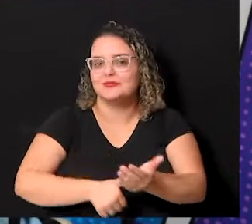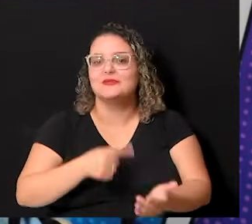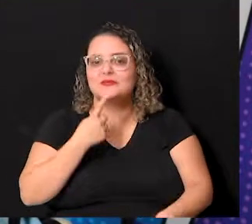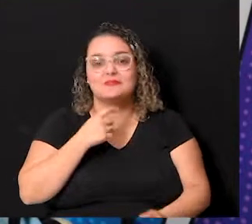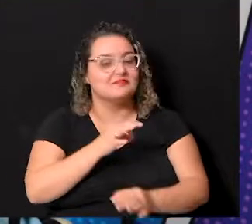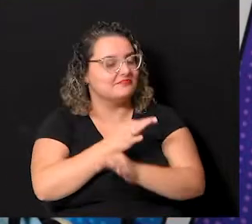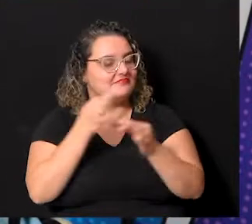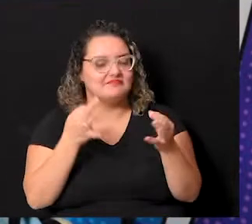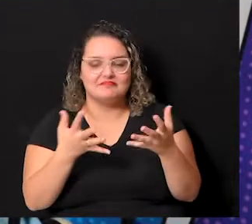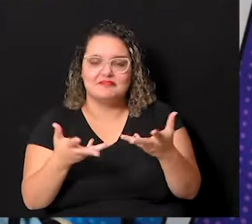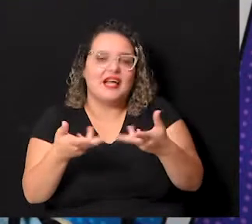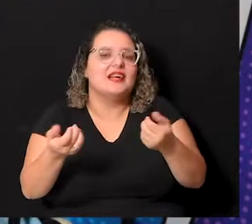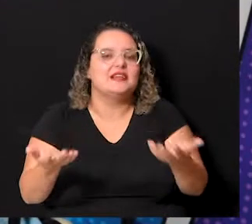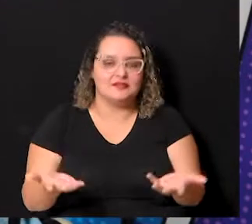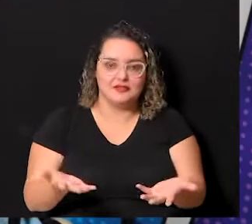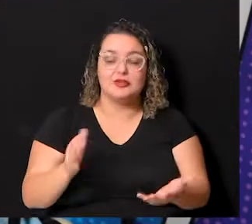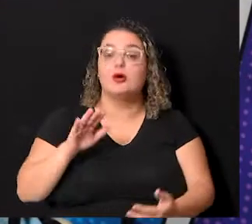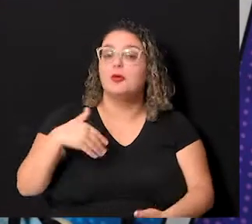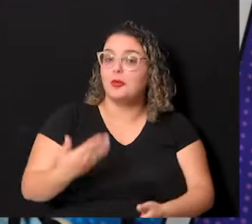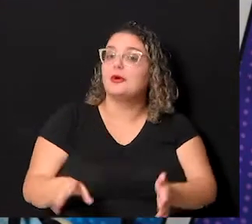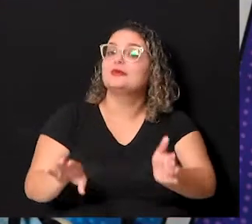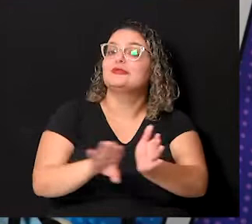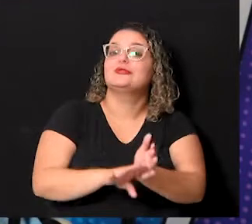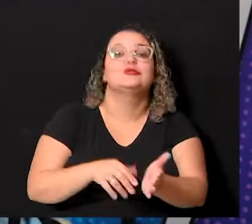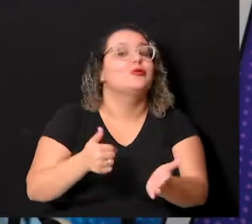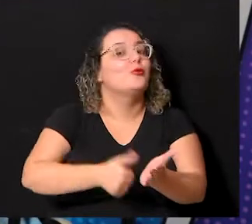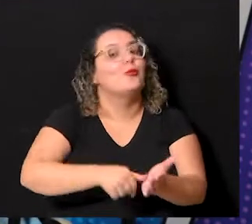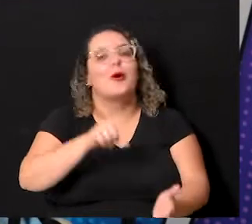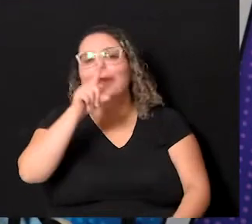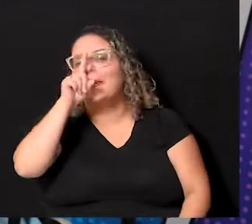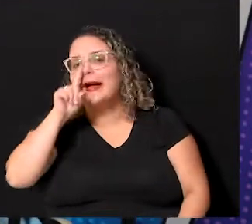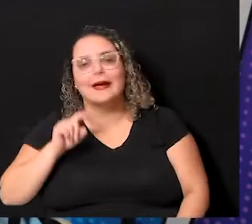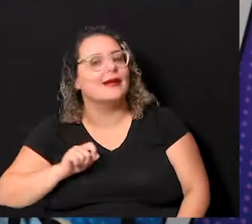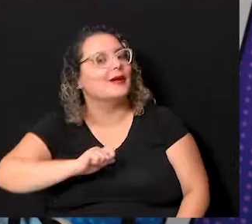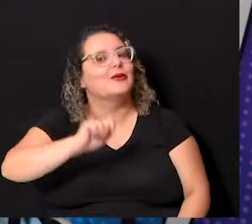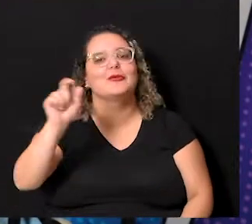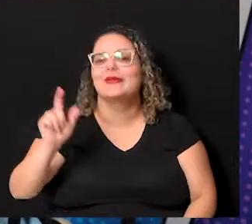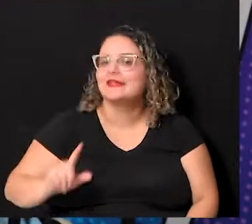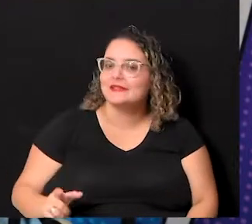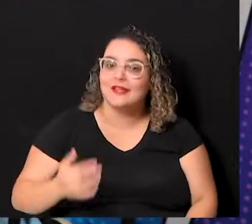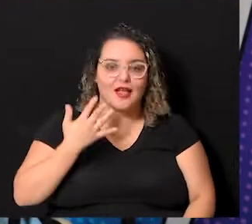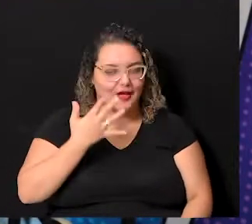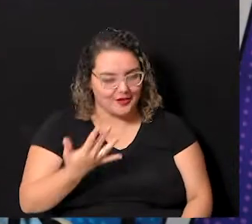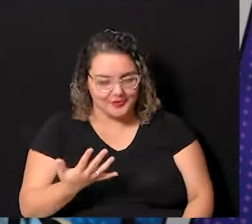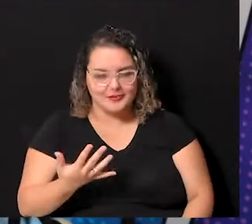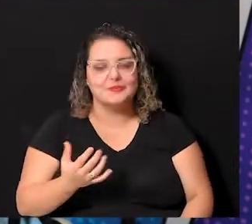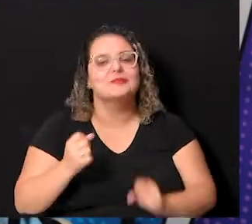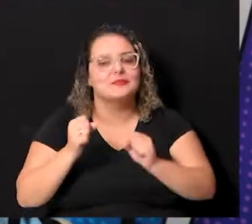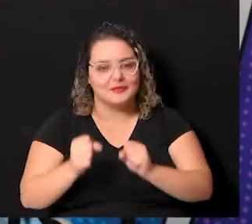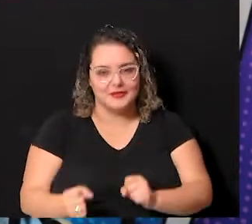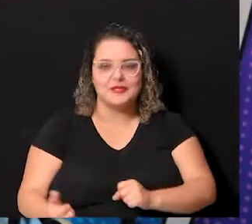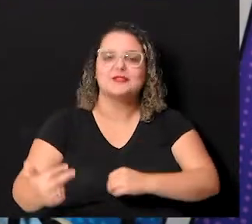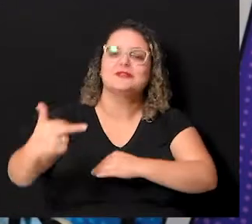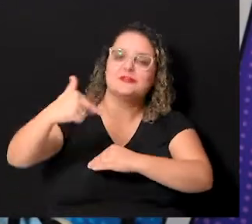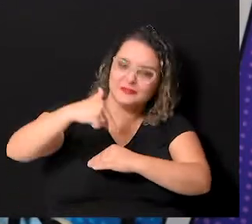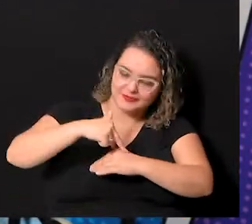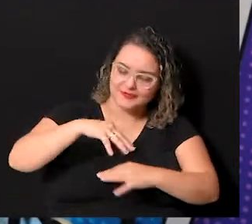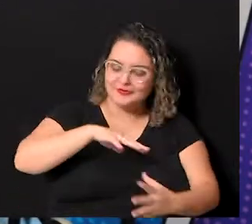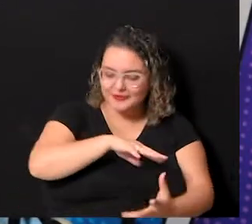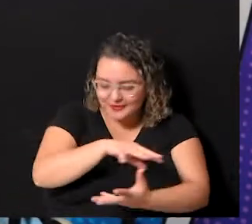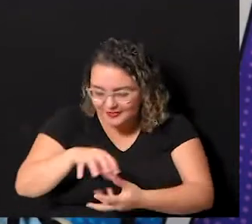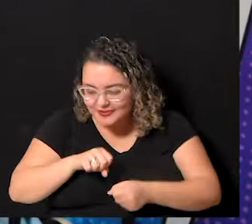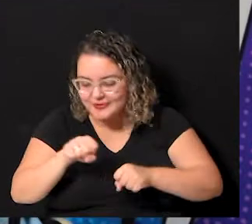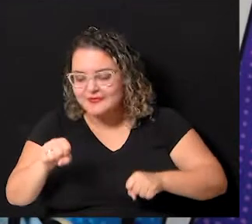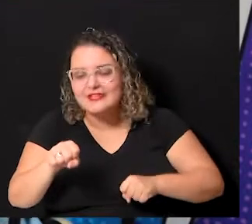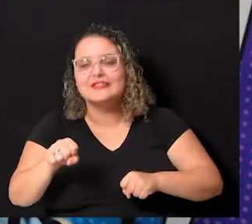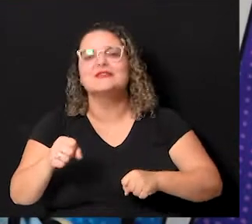aí. Perfeito, sensacional. Então, quando vier um amarelo, um azul, a cor que for, pode voltar aqui no